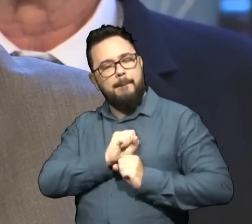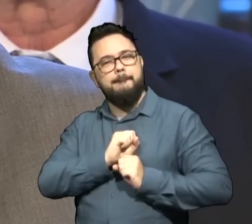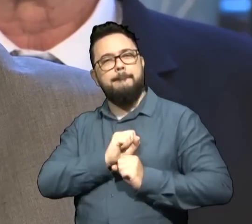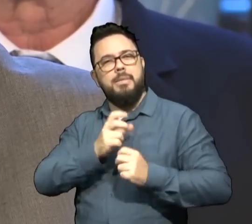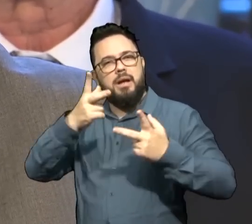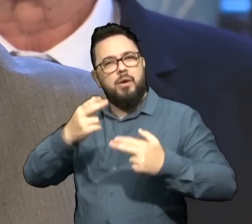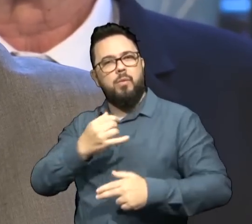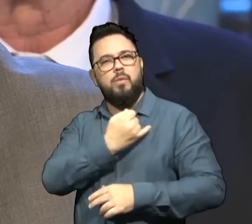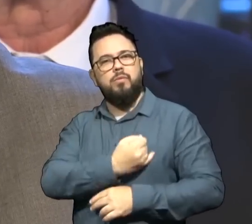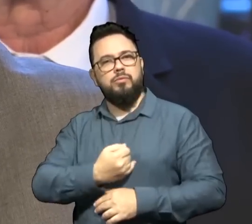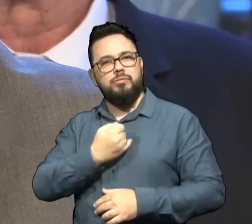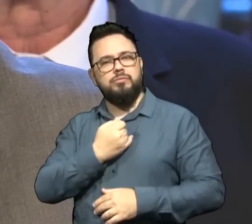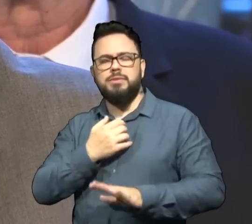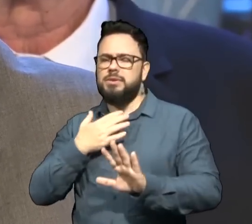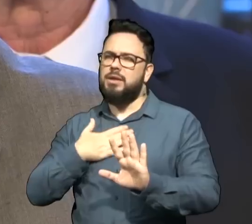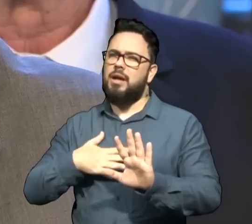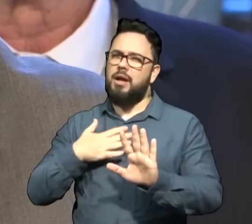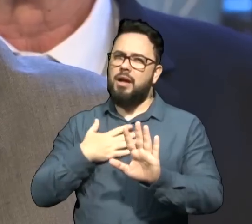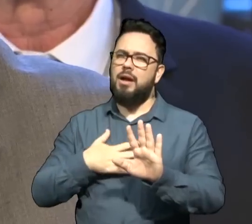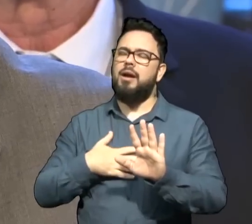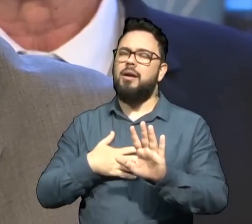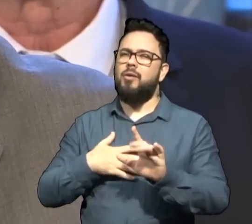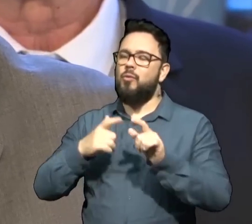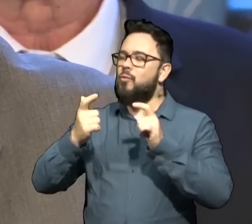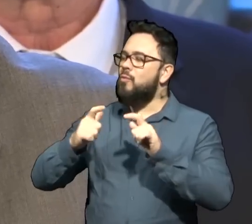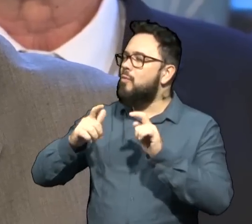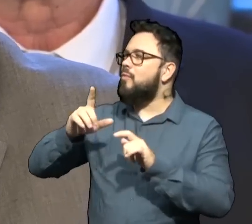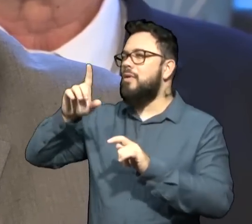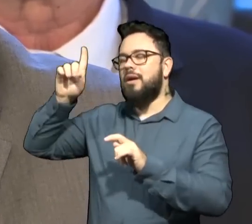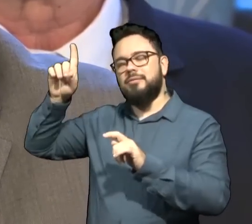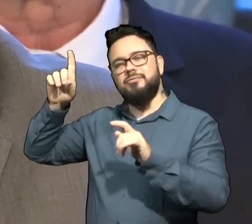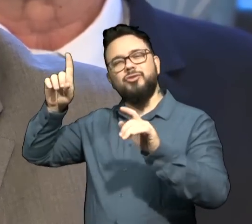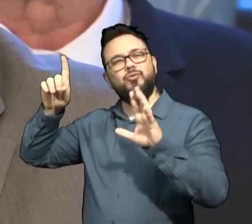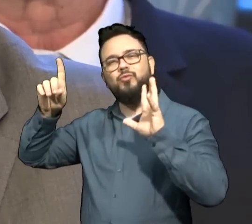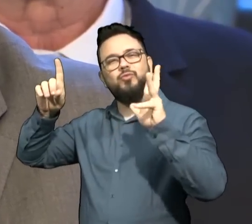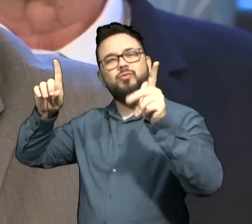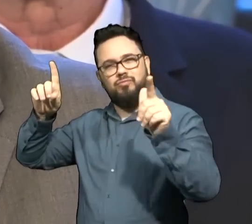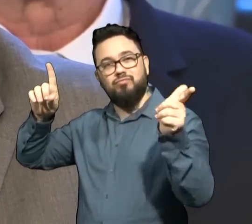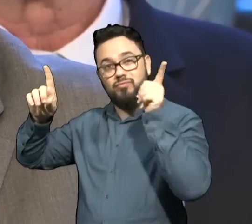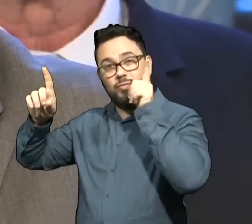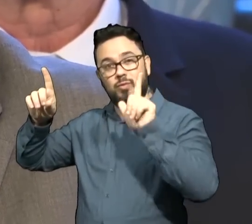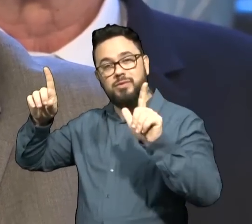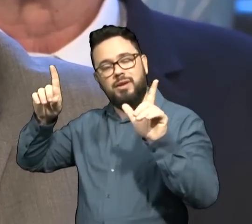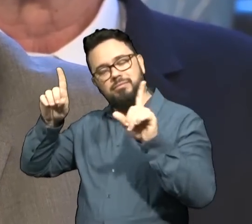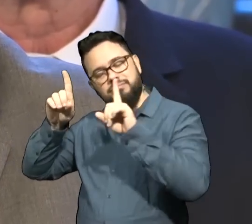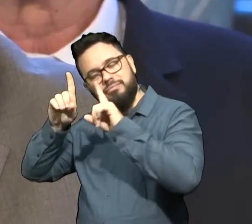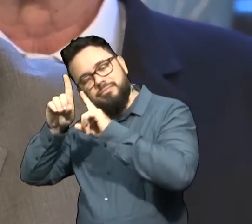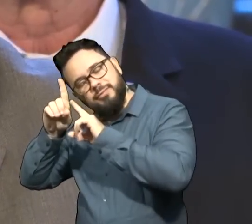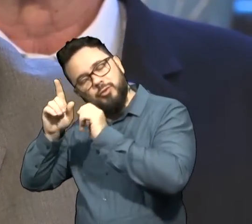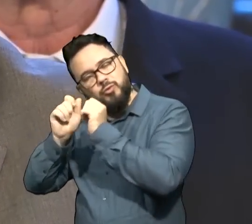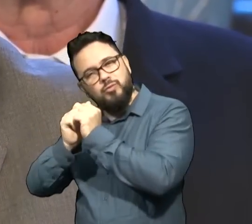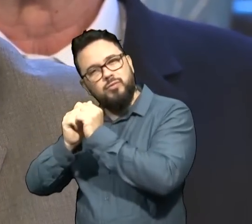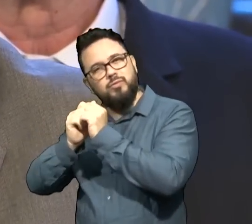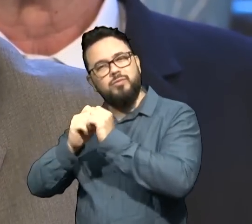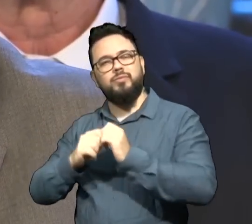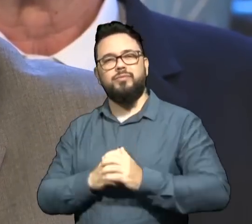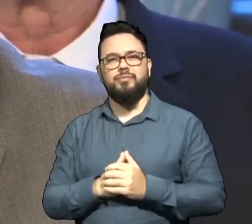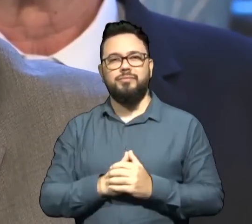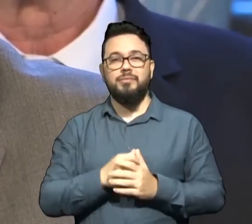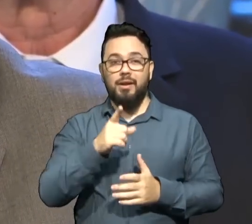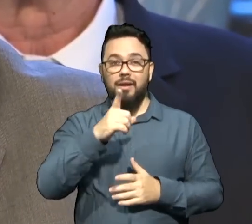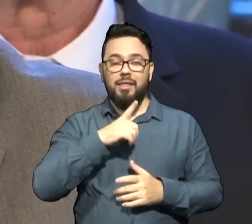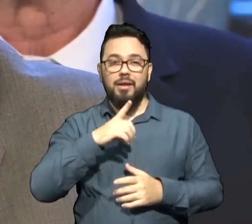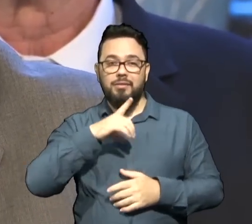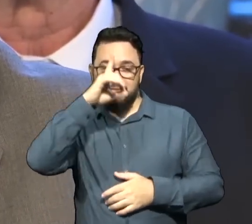amada de Jesus Fique tranquilo o seio dele é grande o bastante para caber todos mas não se preocupe agora com todos Você tem o